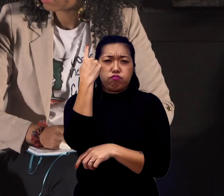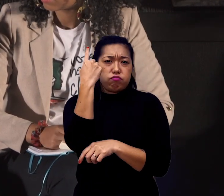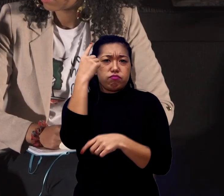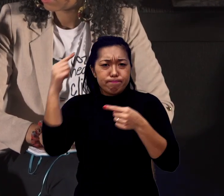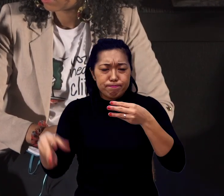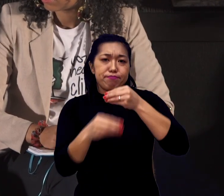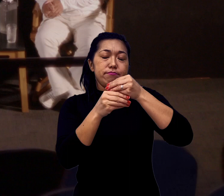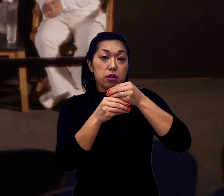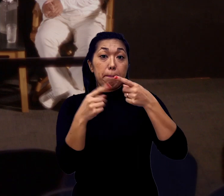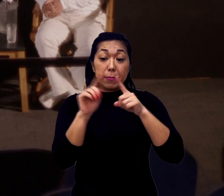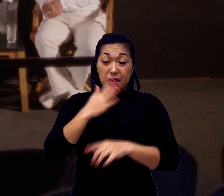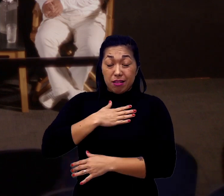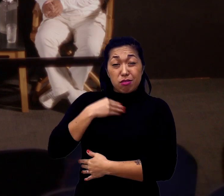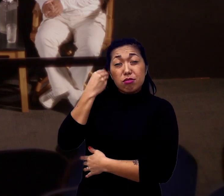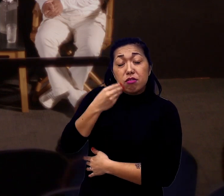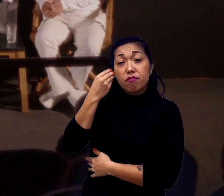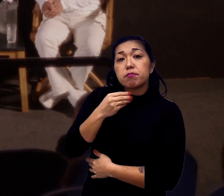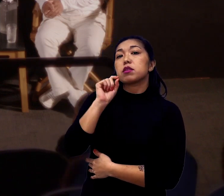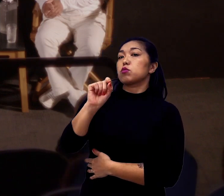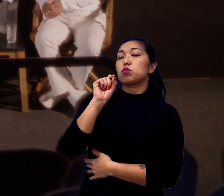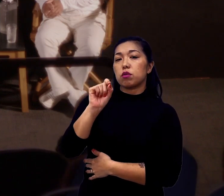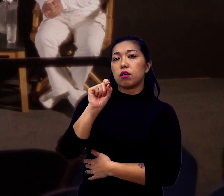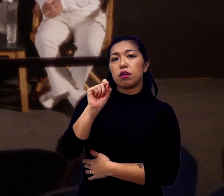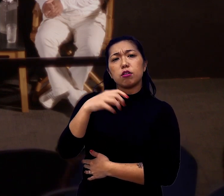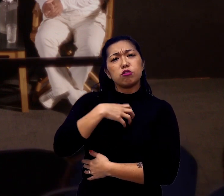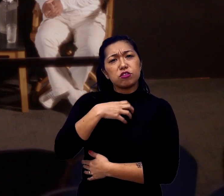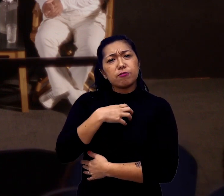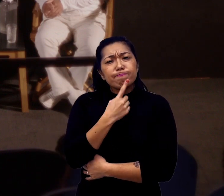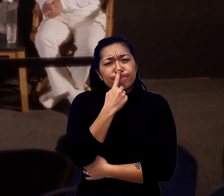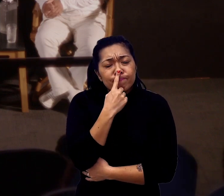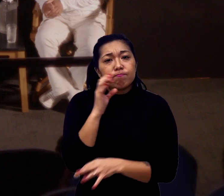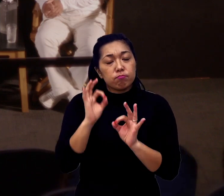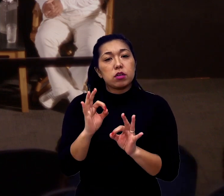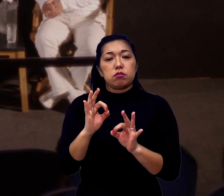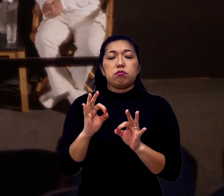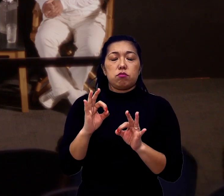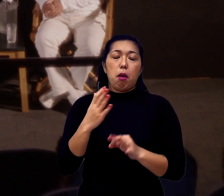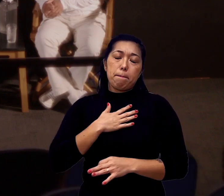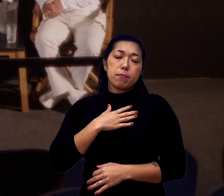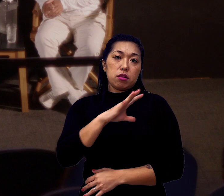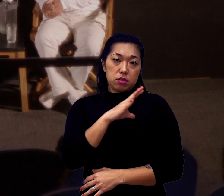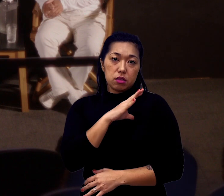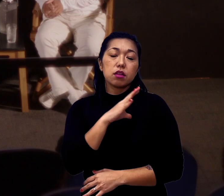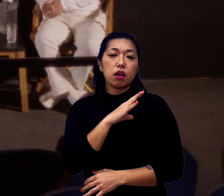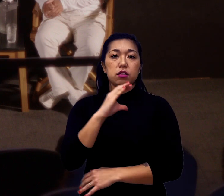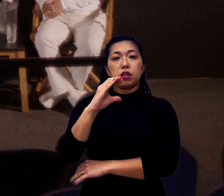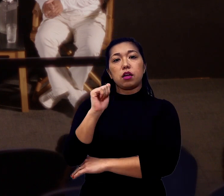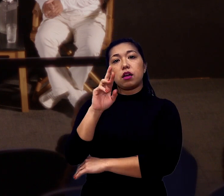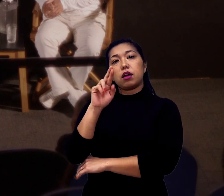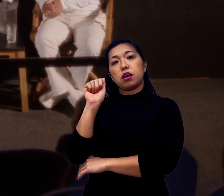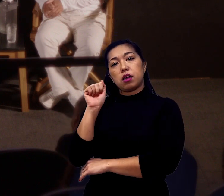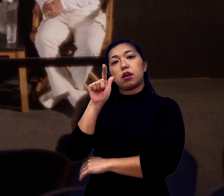elementos. Então, eu estou vivenciando de uma forma muito próxima isso na minha cidade, que é de Caraguá e São